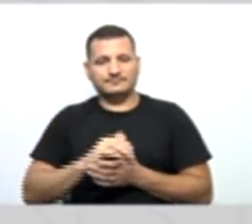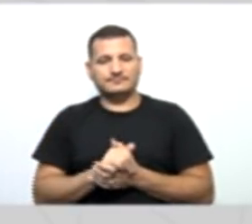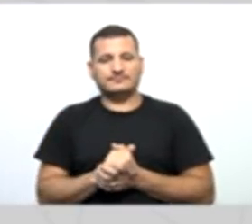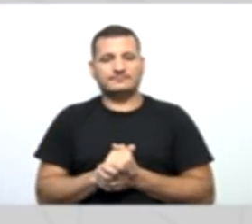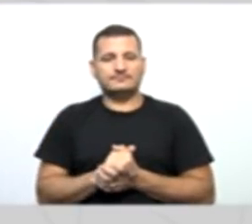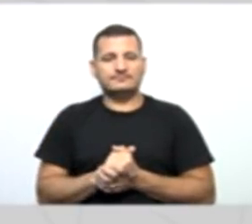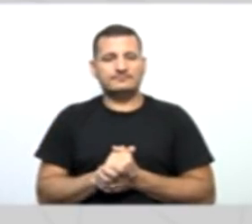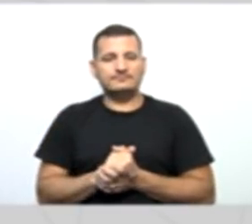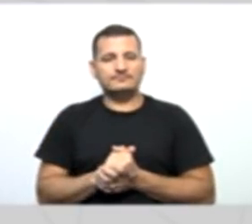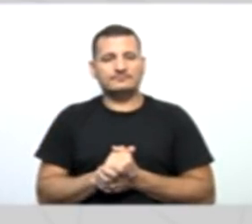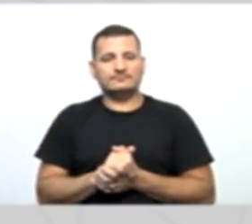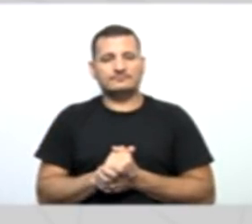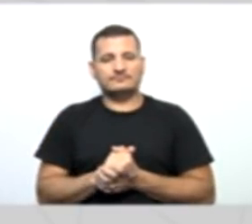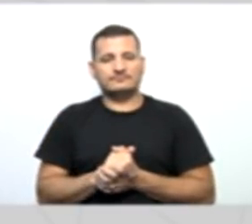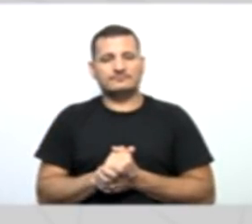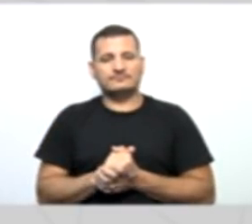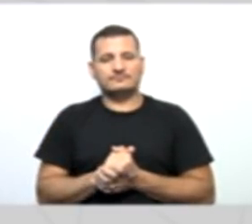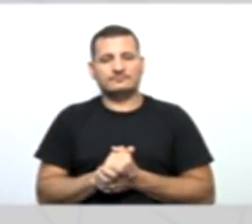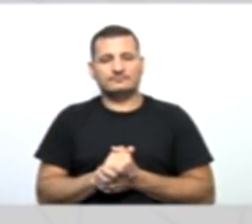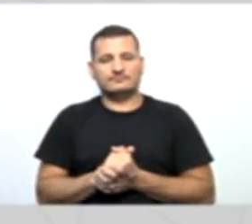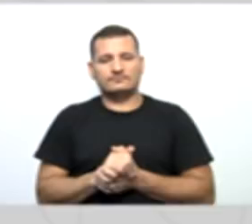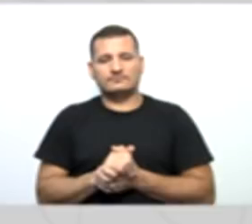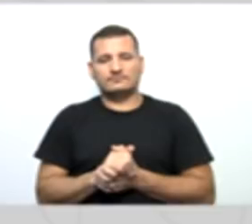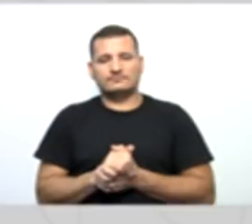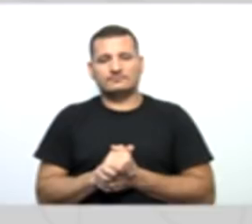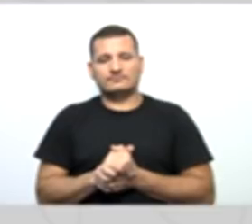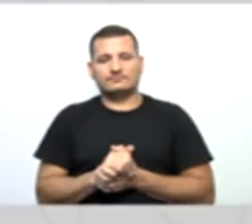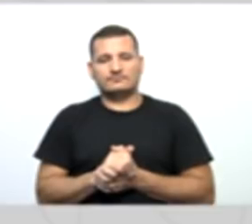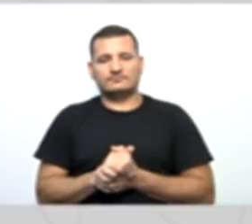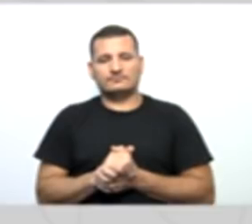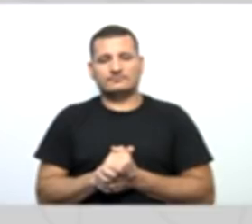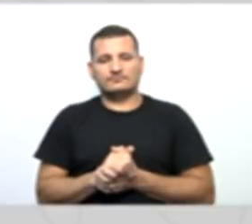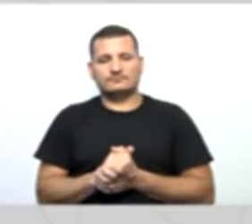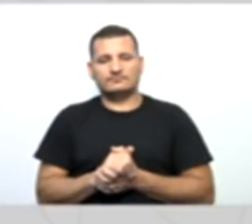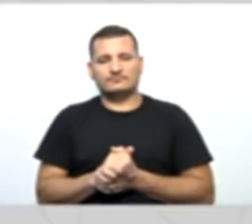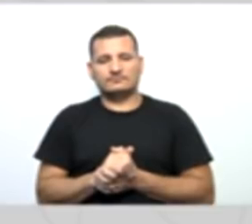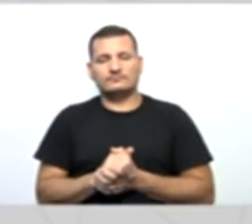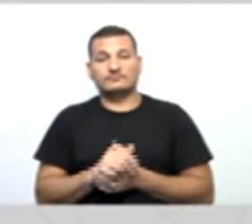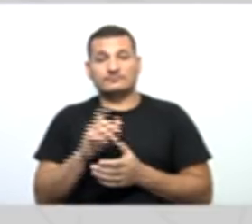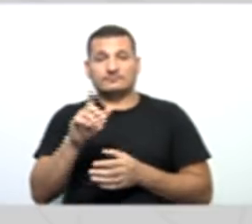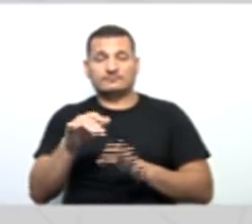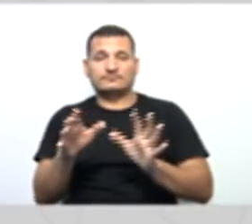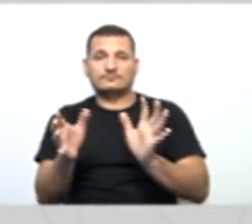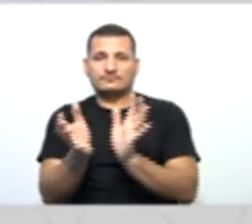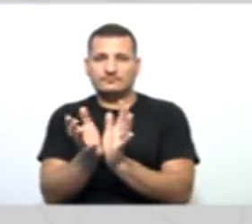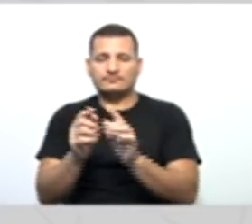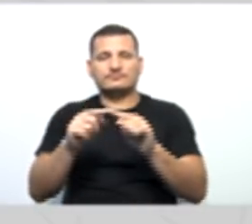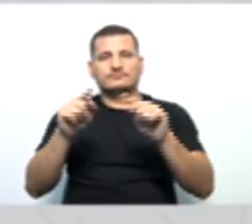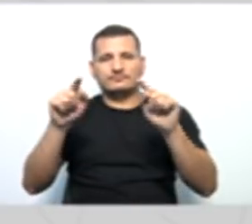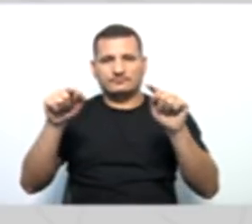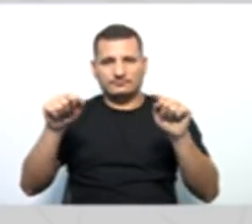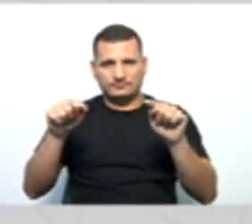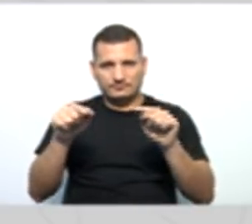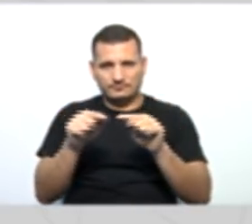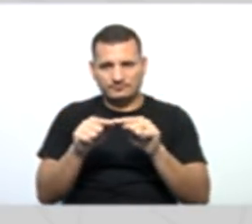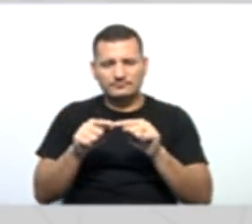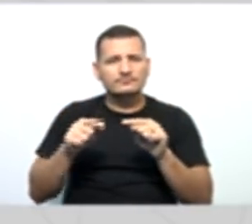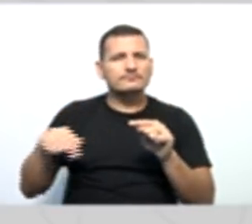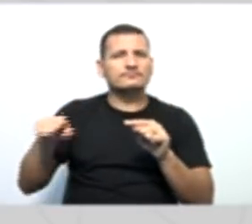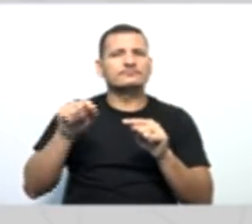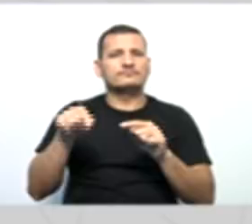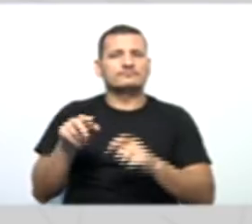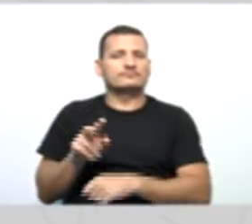Comissão Interna de Prevenção de Acidentes, ok? Um grupo formado por funcionários que zelam